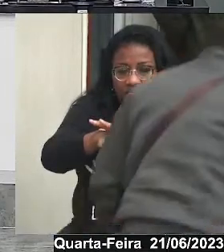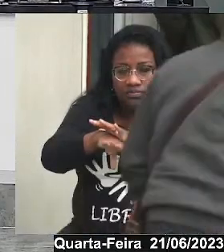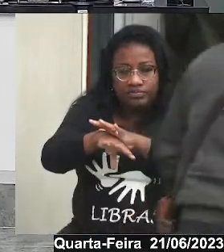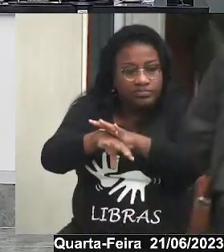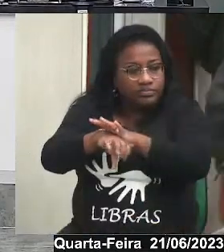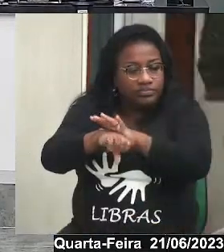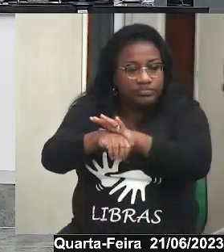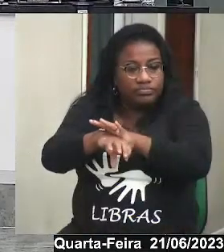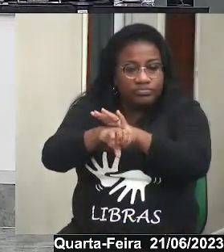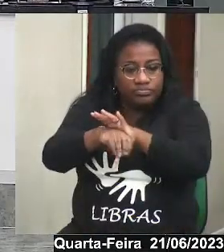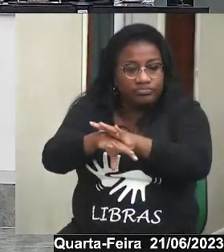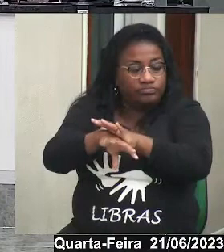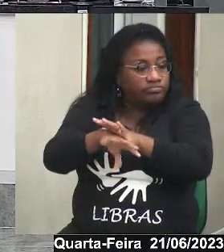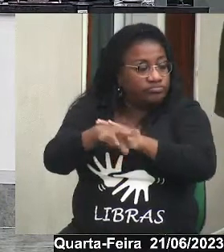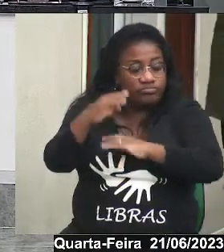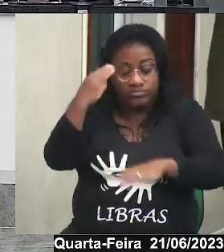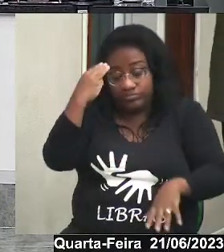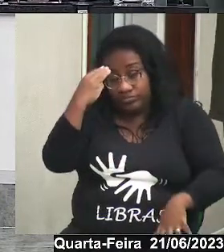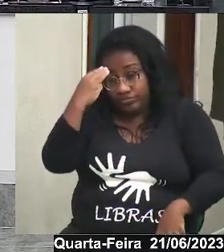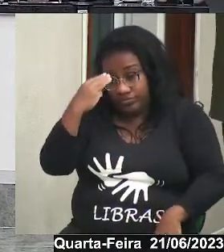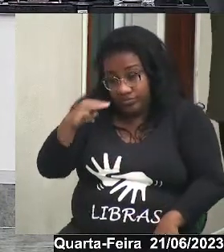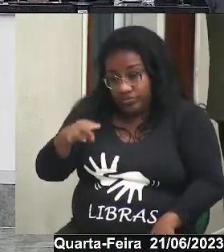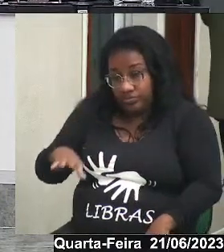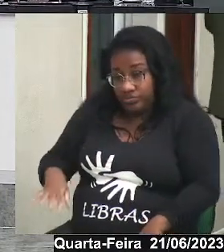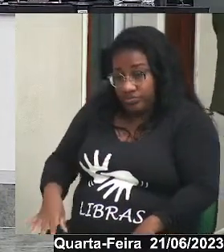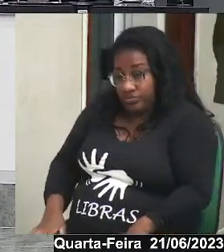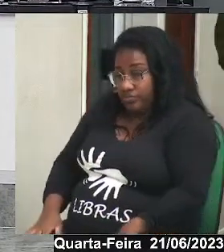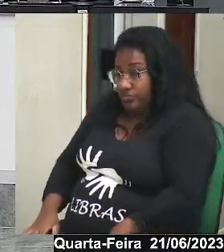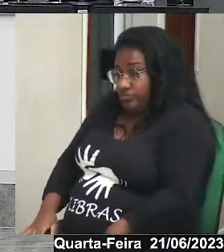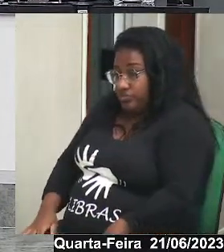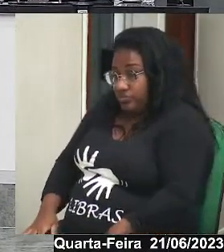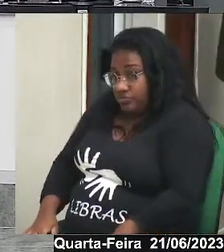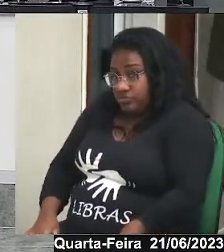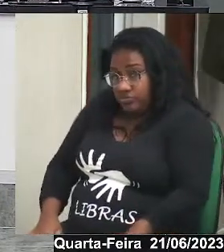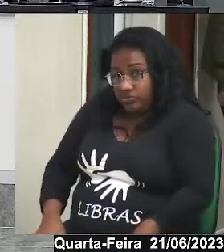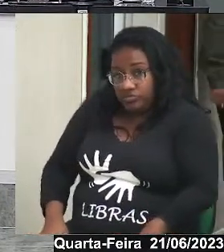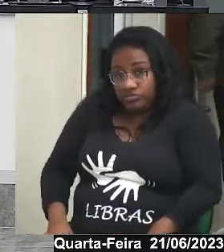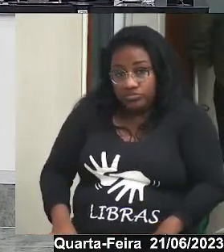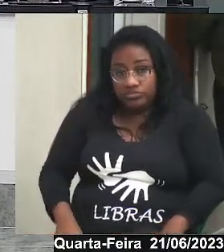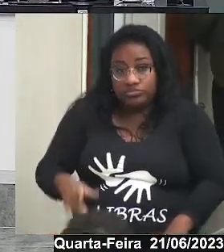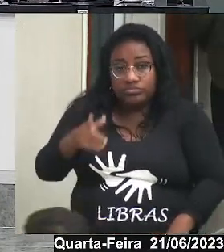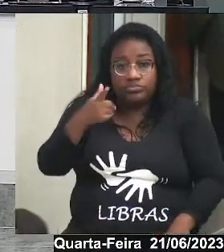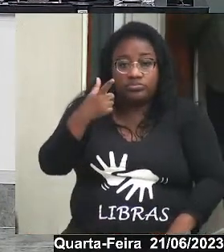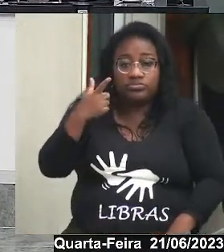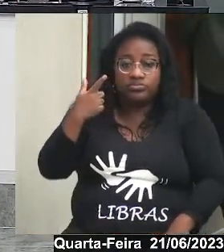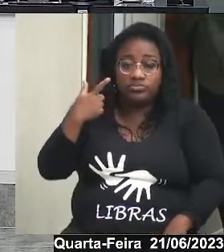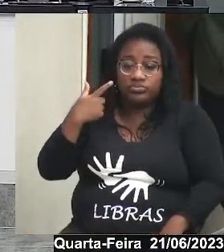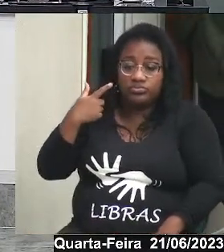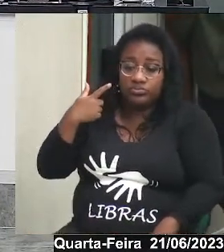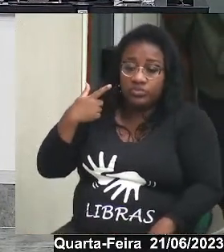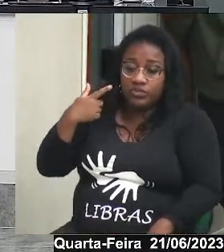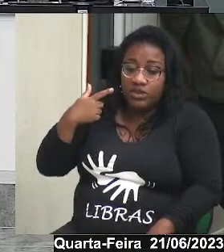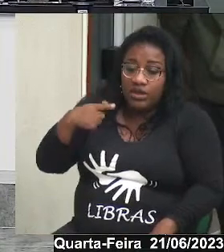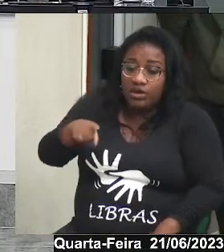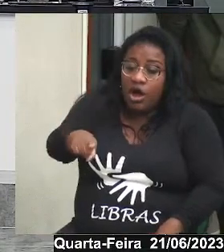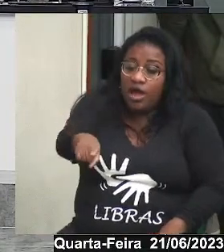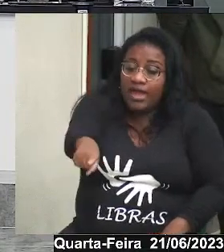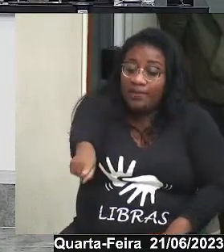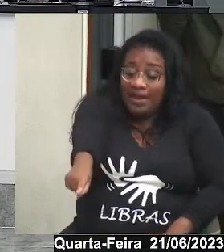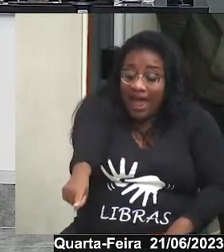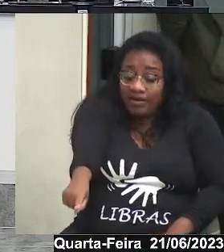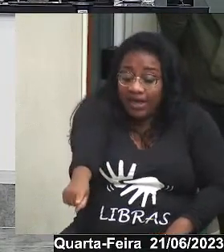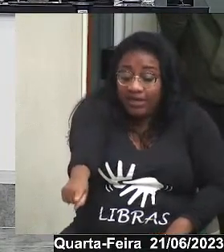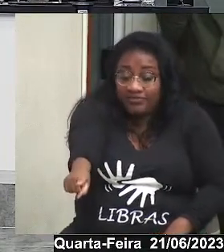Agudo, na rua Cajamanga, na Avenida Ercílio Stenberg. Indicação 304/23. Indica ao chefe do Poder Executivo